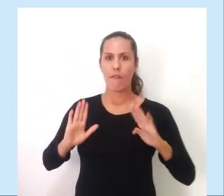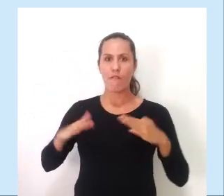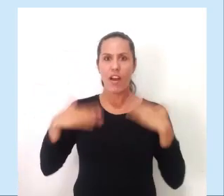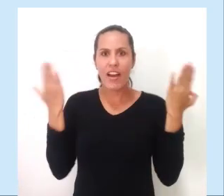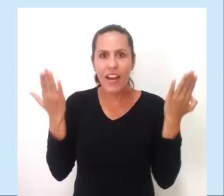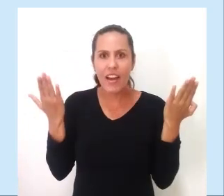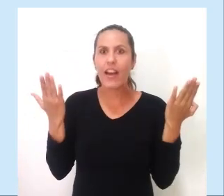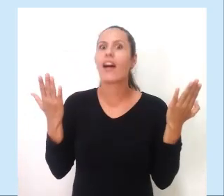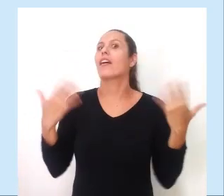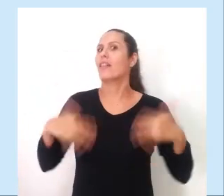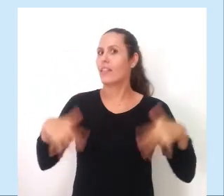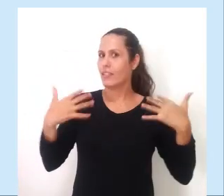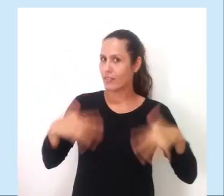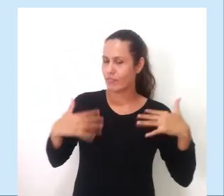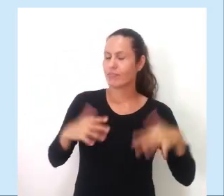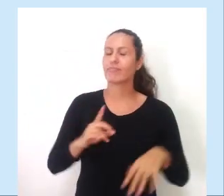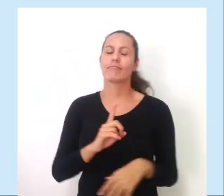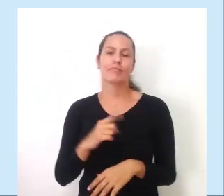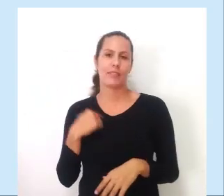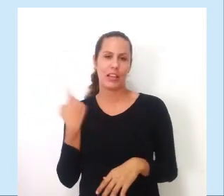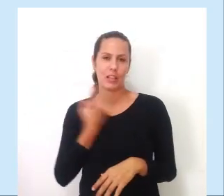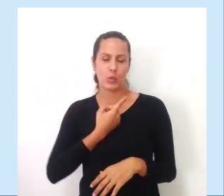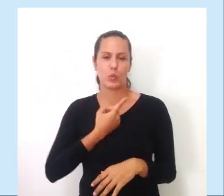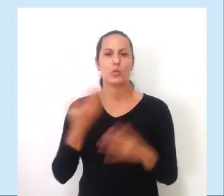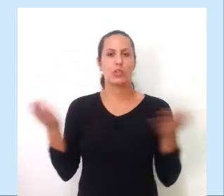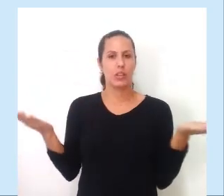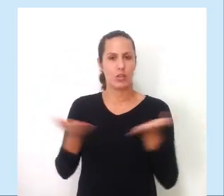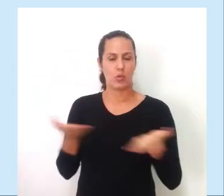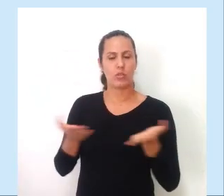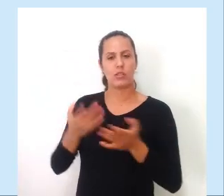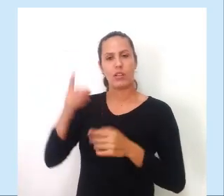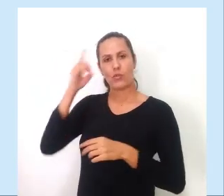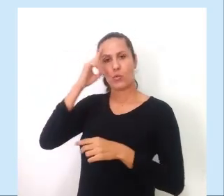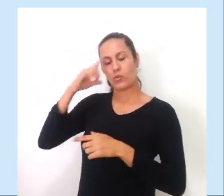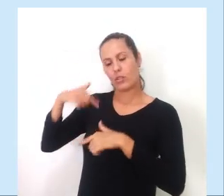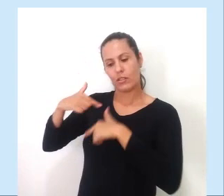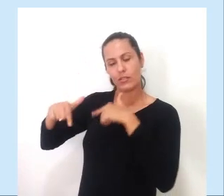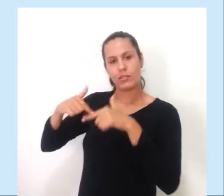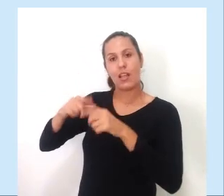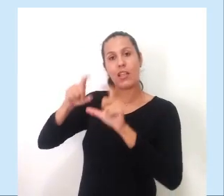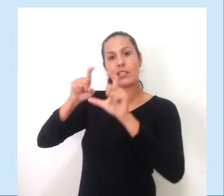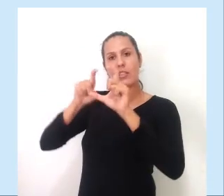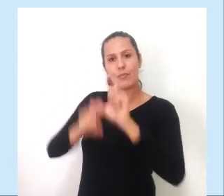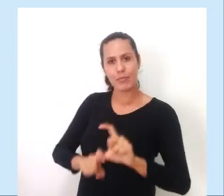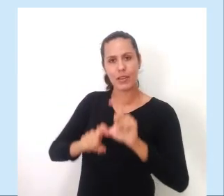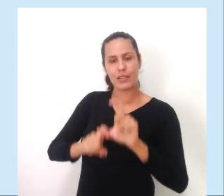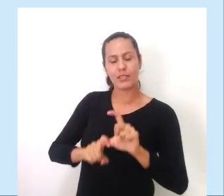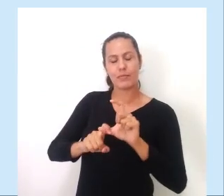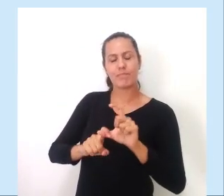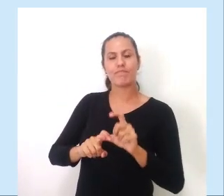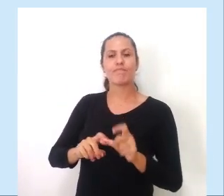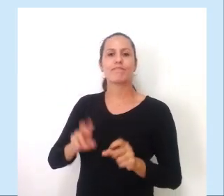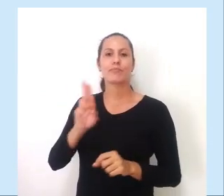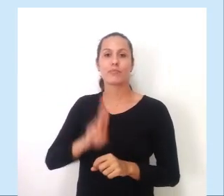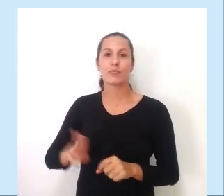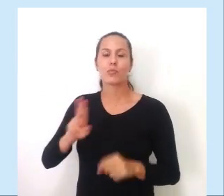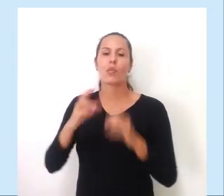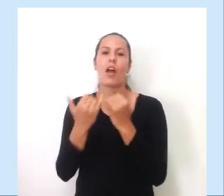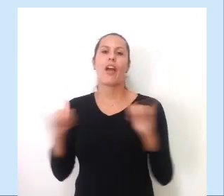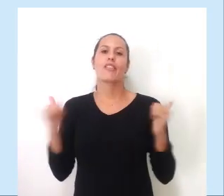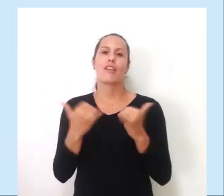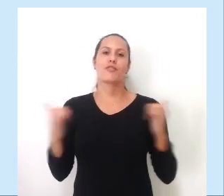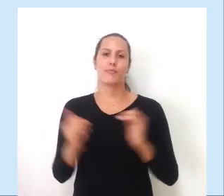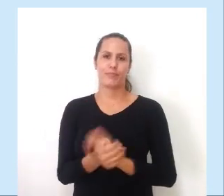festa. Então, nossas atividades corriqueiras dependem da utilização de energia. E